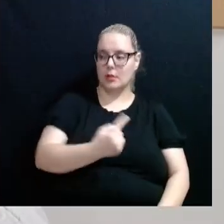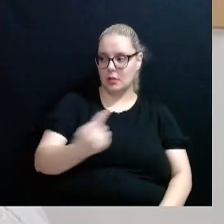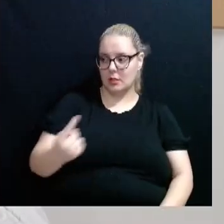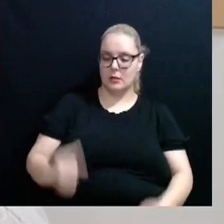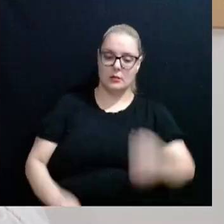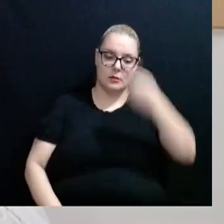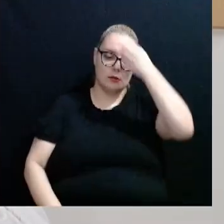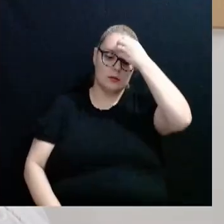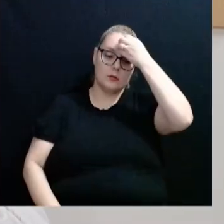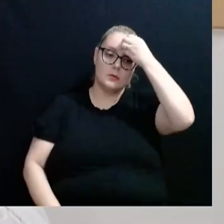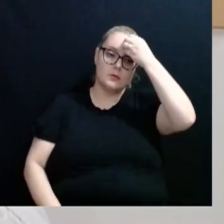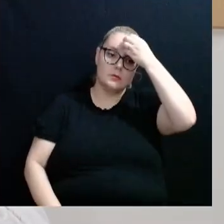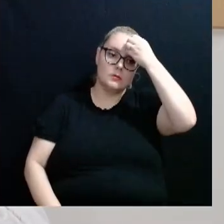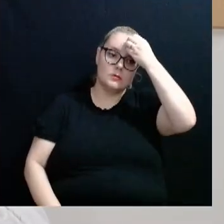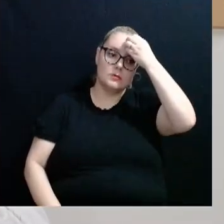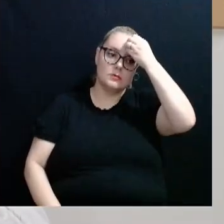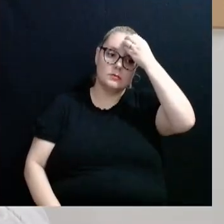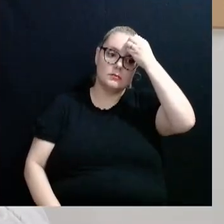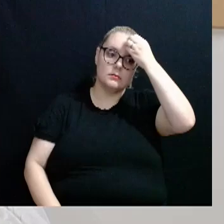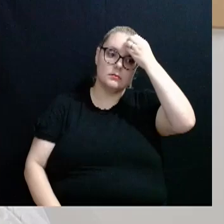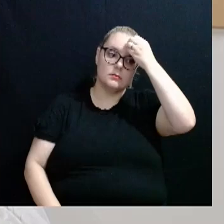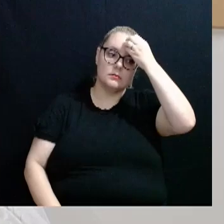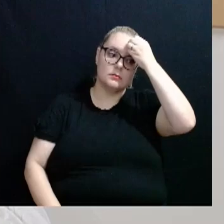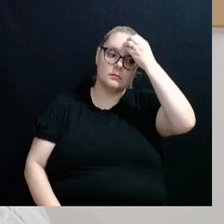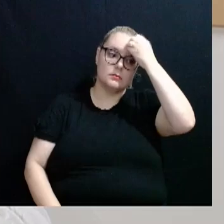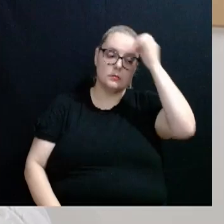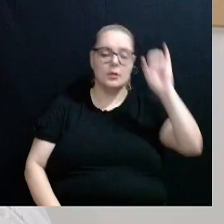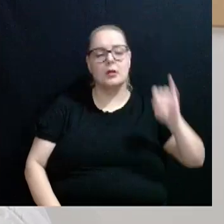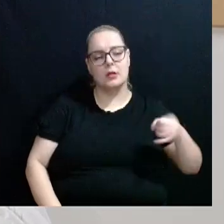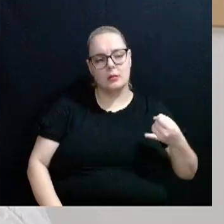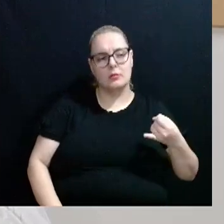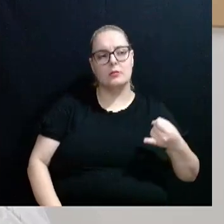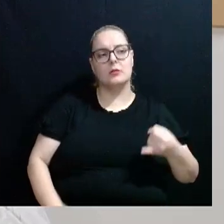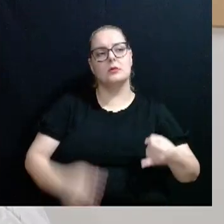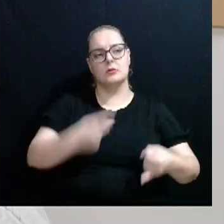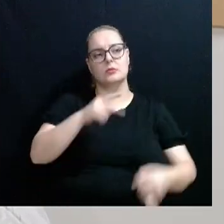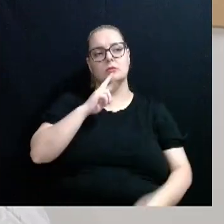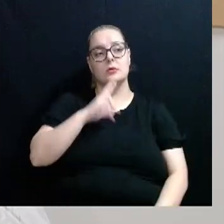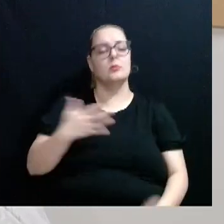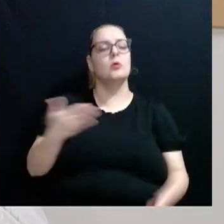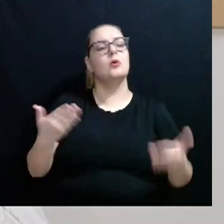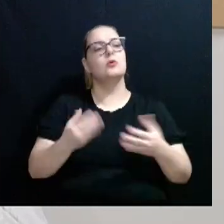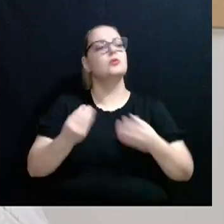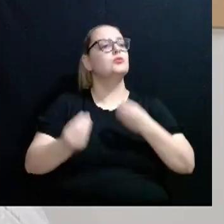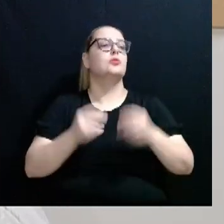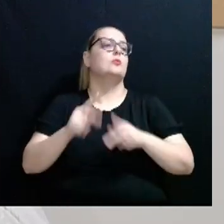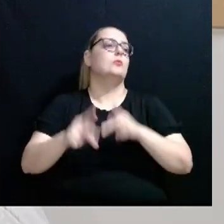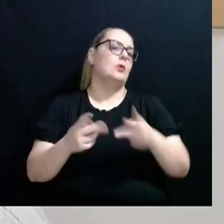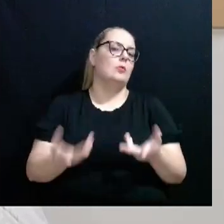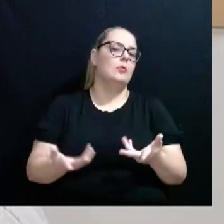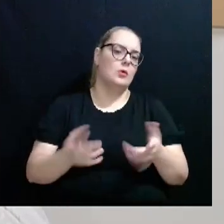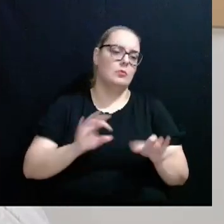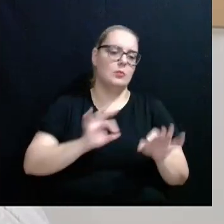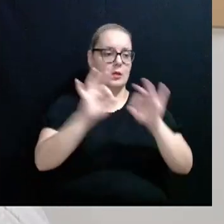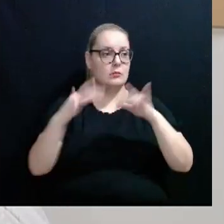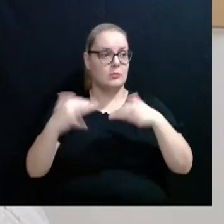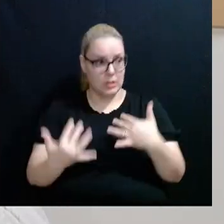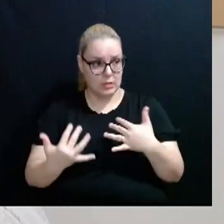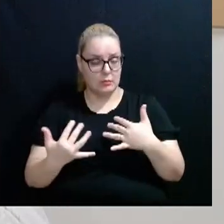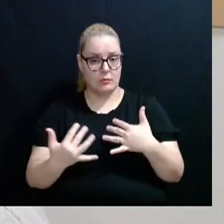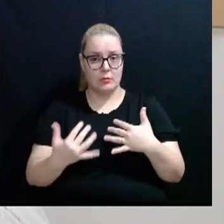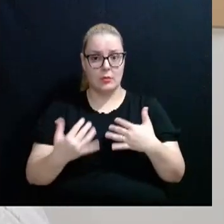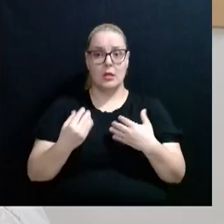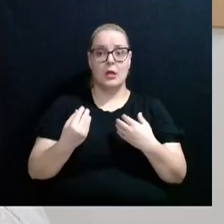E aproveitando um pouco o gancho da sua resposta, hoje em dia, como a população que está assistindo a gente tem acesso a